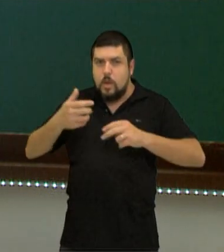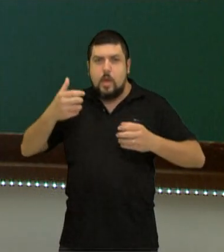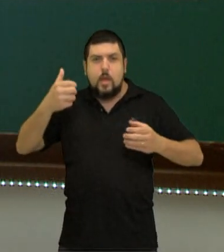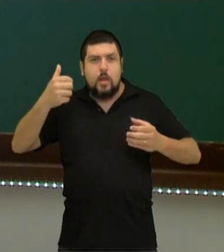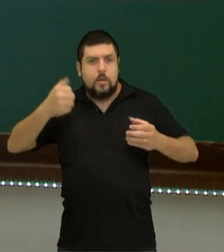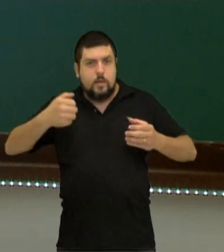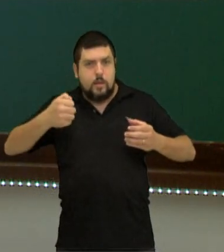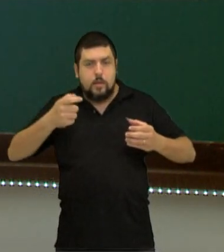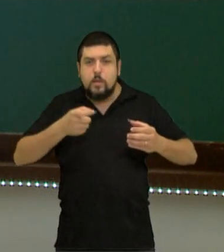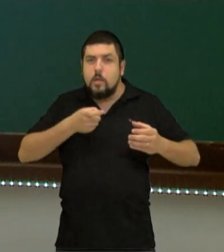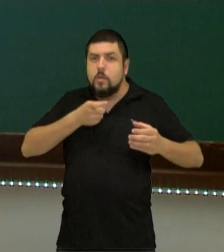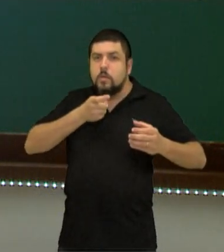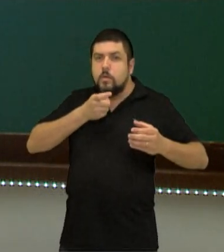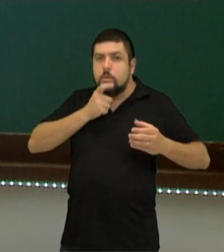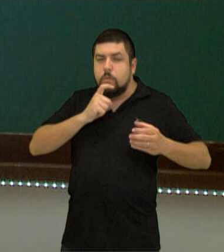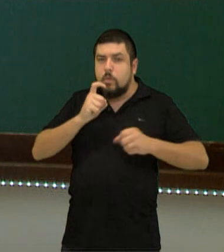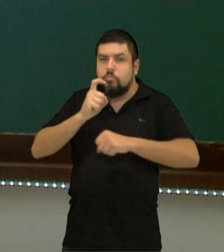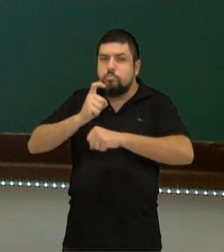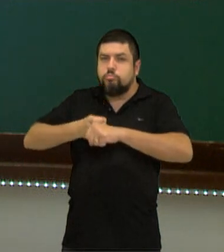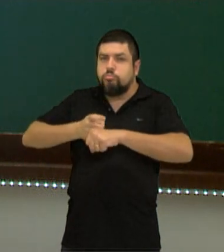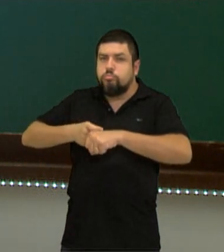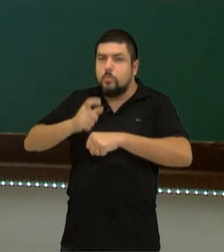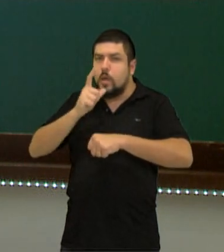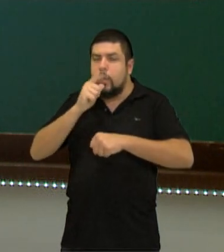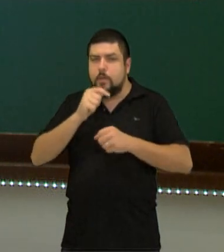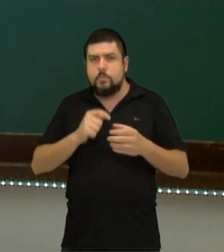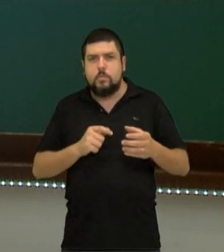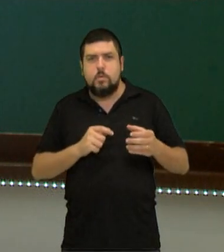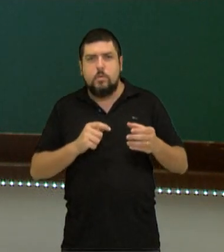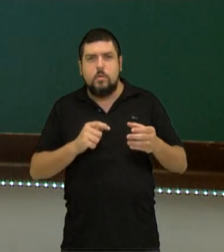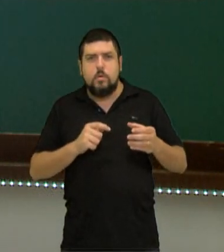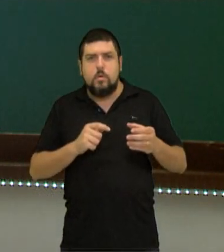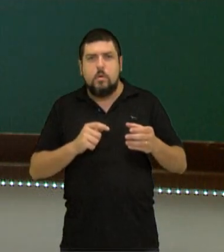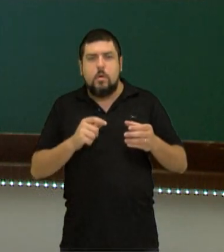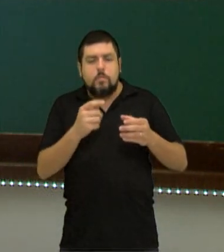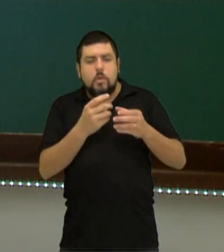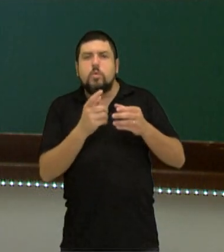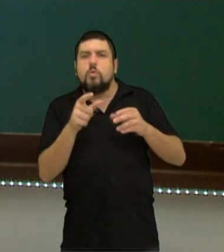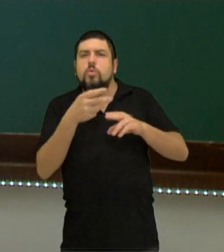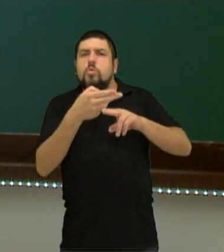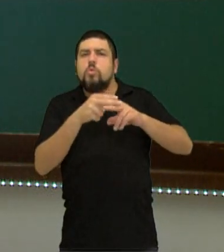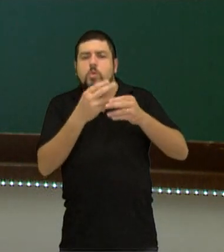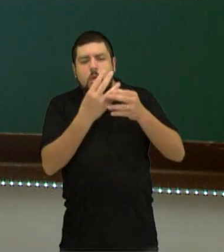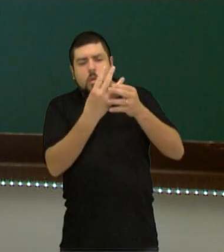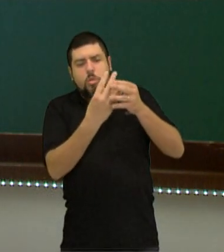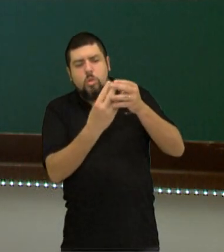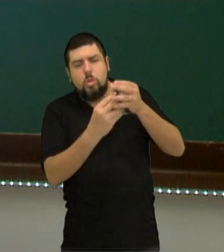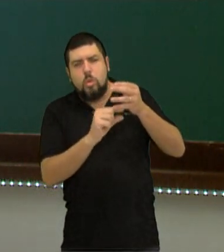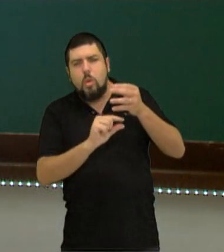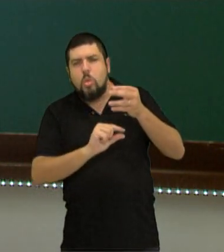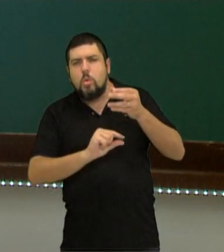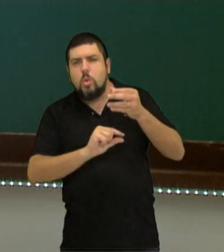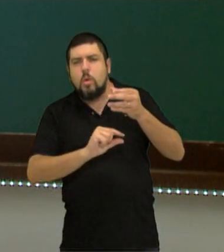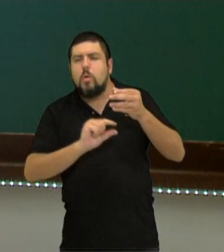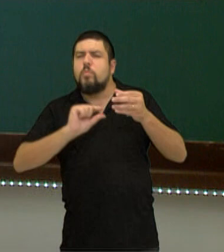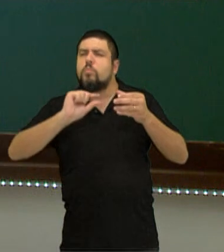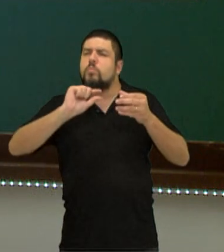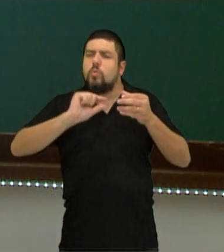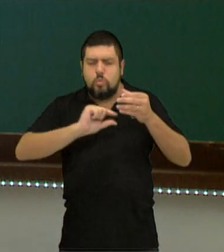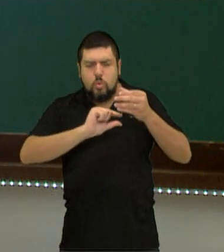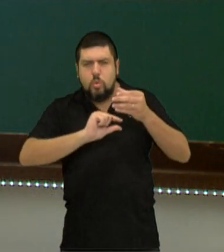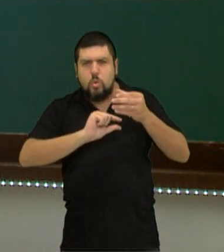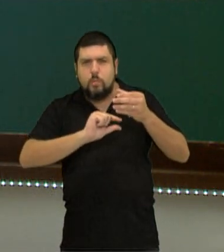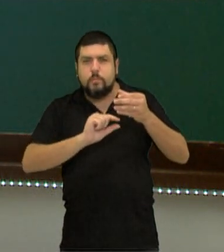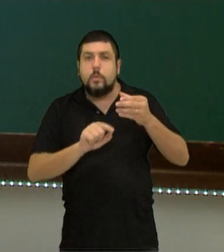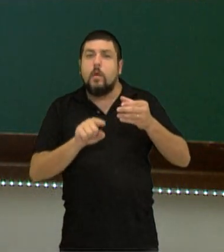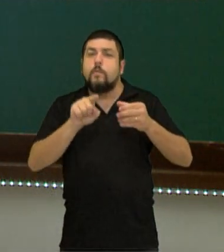gelo. Lembrando que uma parte do achocolatado não se dissolveu. Então, você vai fazer essa representação por meio de